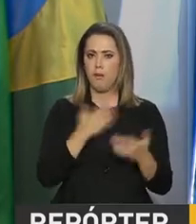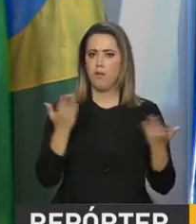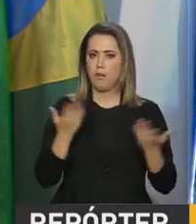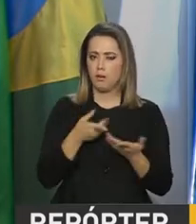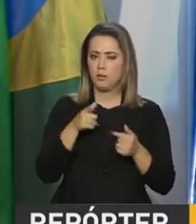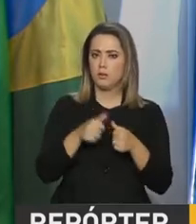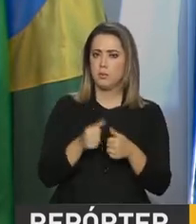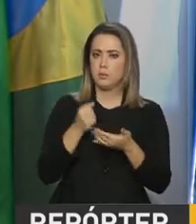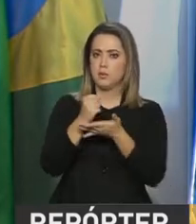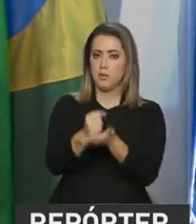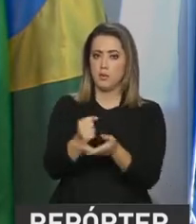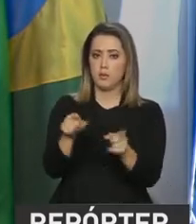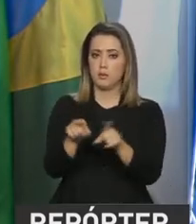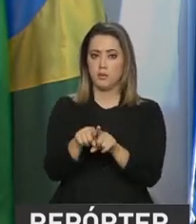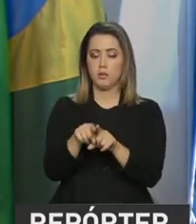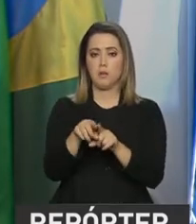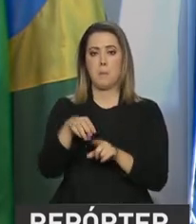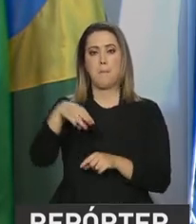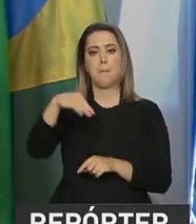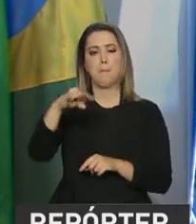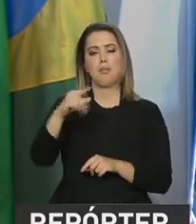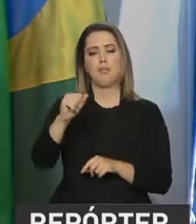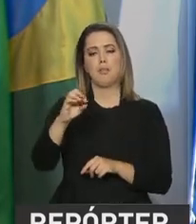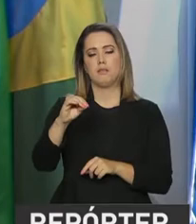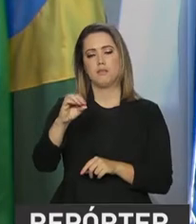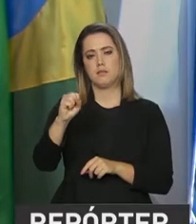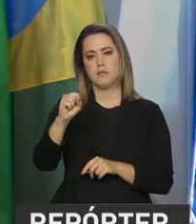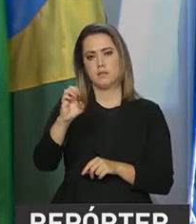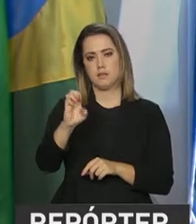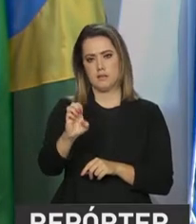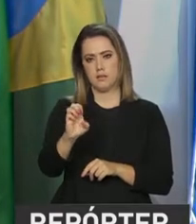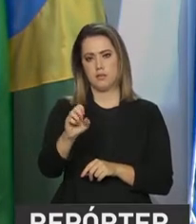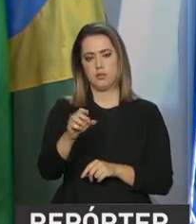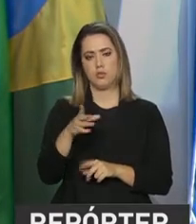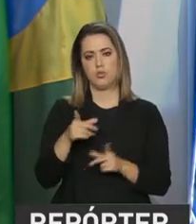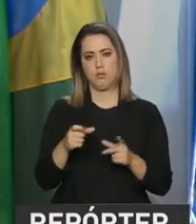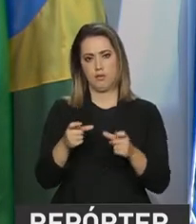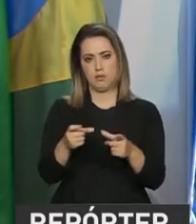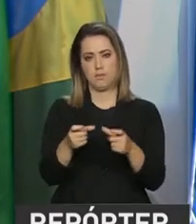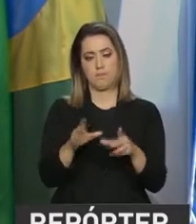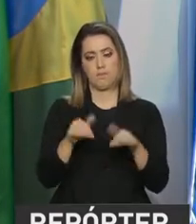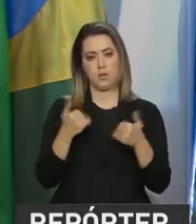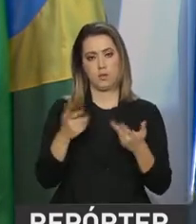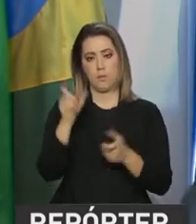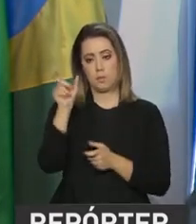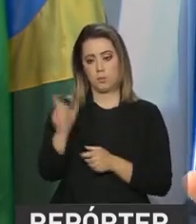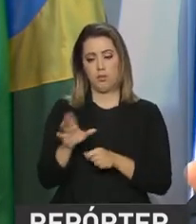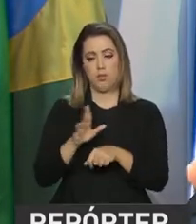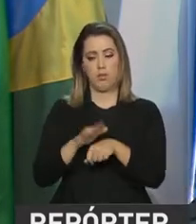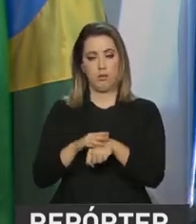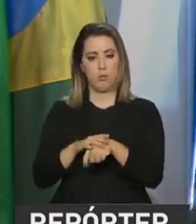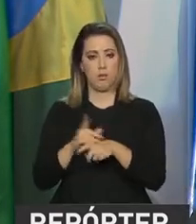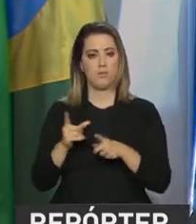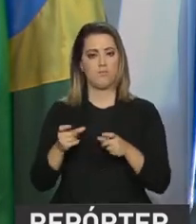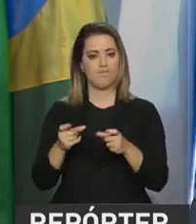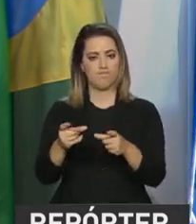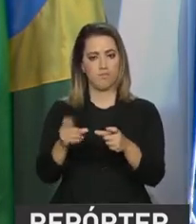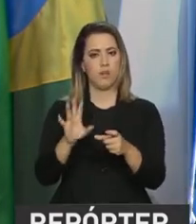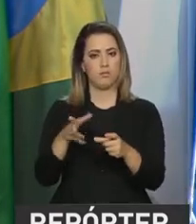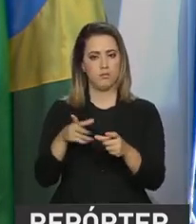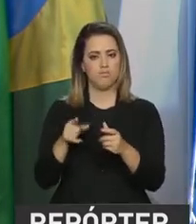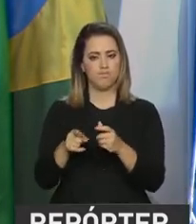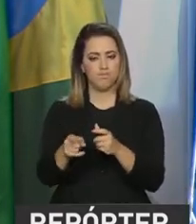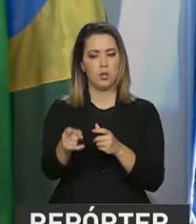também autorizado para metástase de câncer. Então, quando o paciente tiver esse diagnóstico,